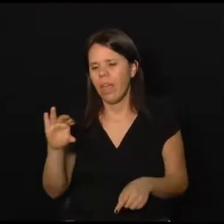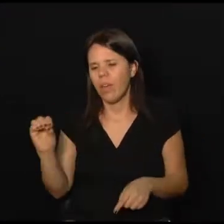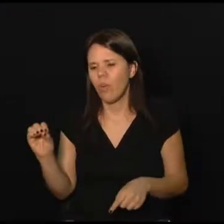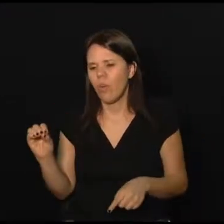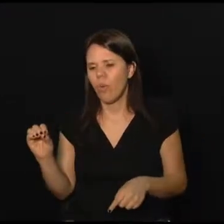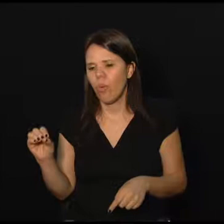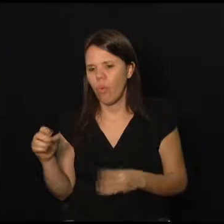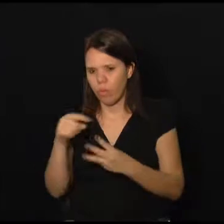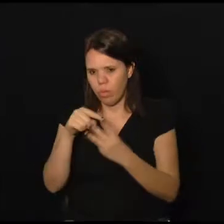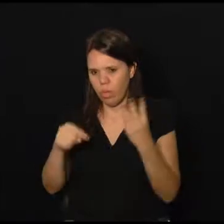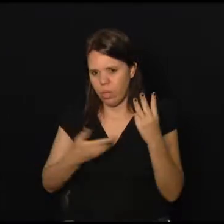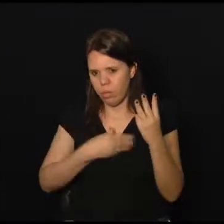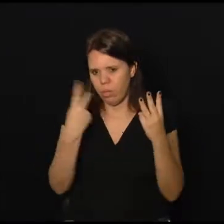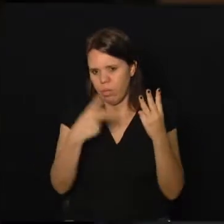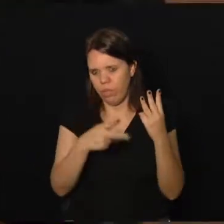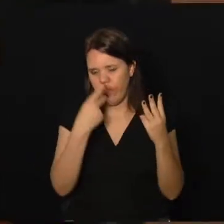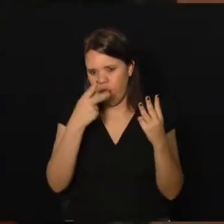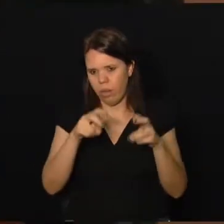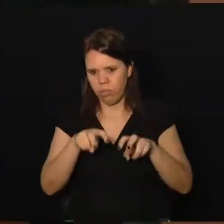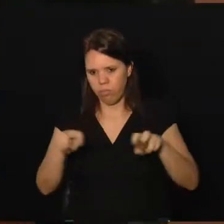Lá no